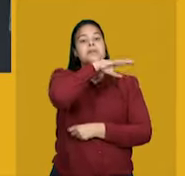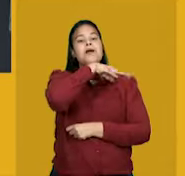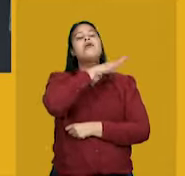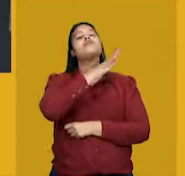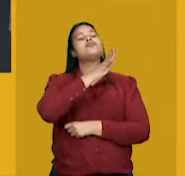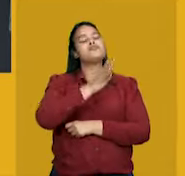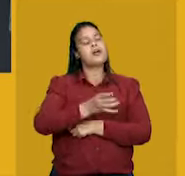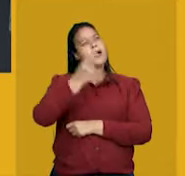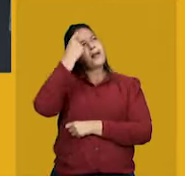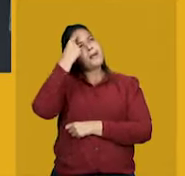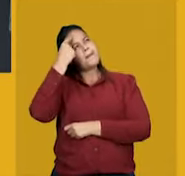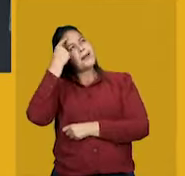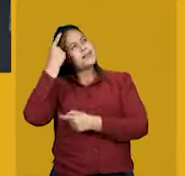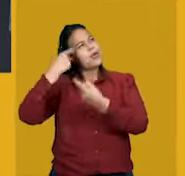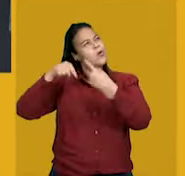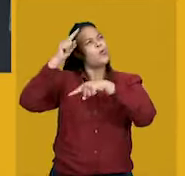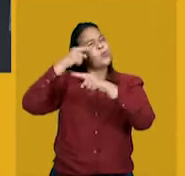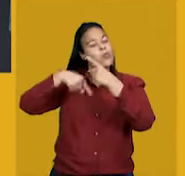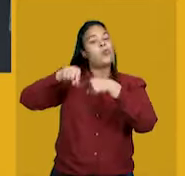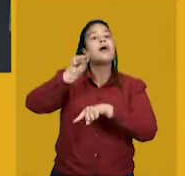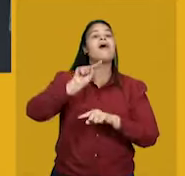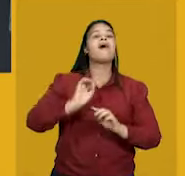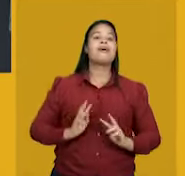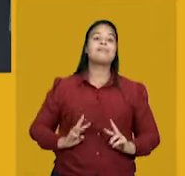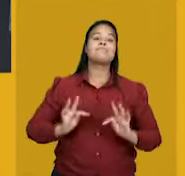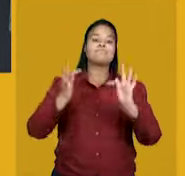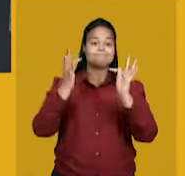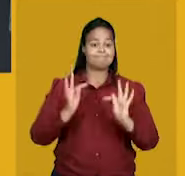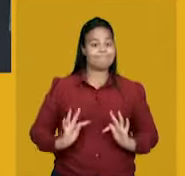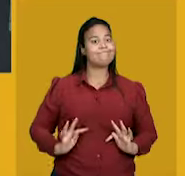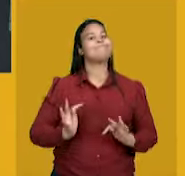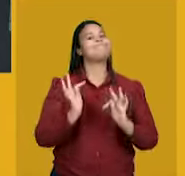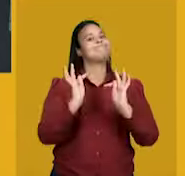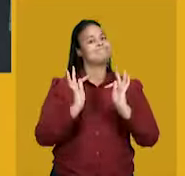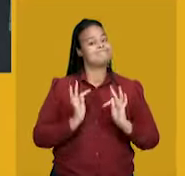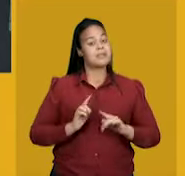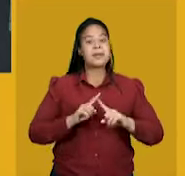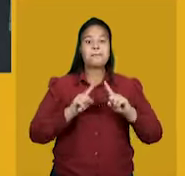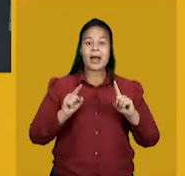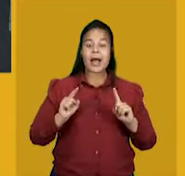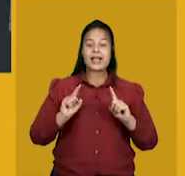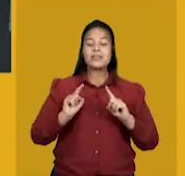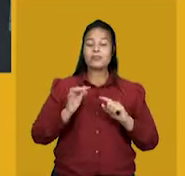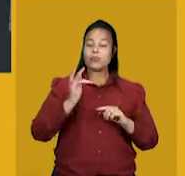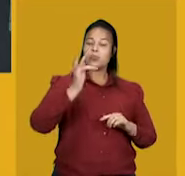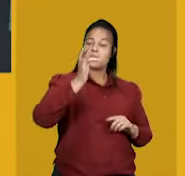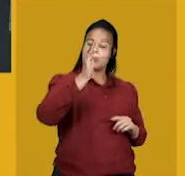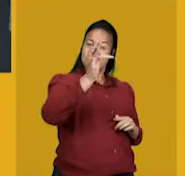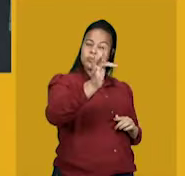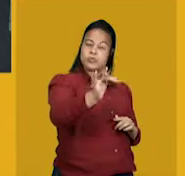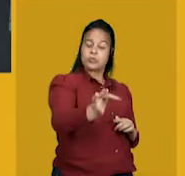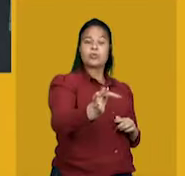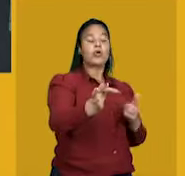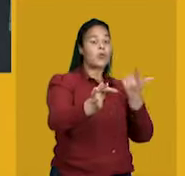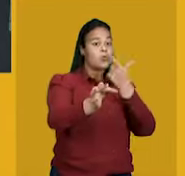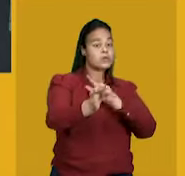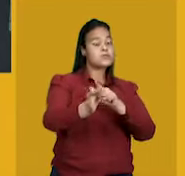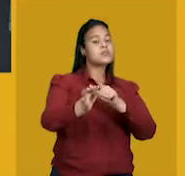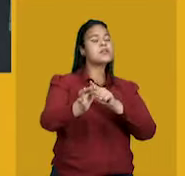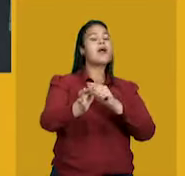começava a desenvolver alguma tecnologia. Mais tarde, homem descobriu que ele